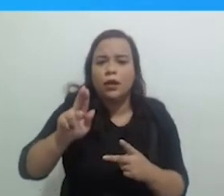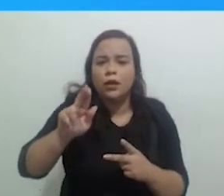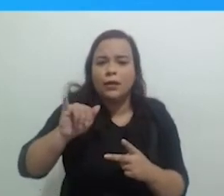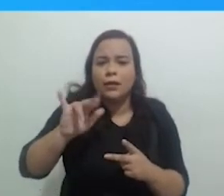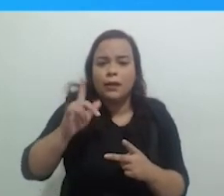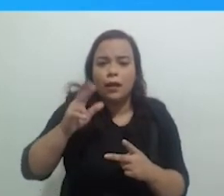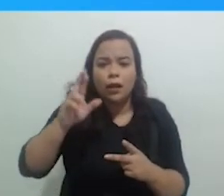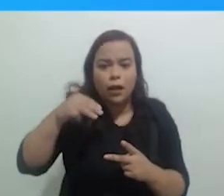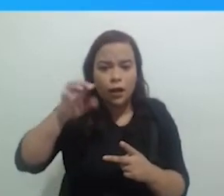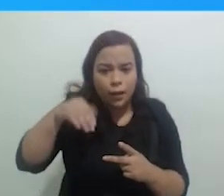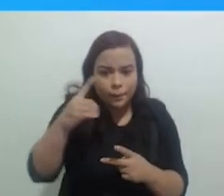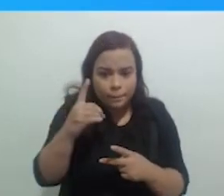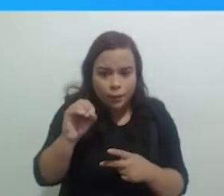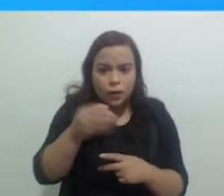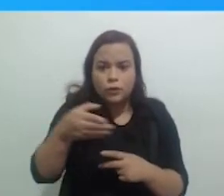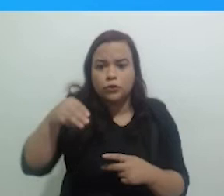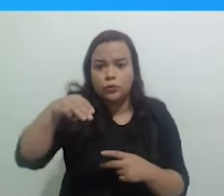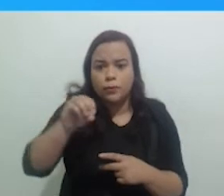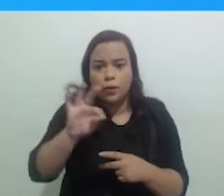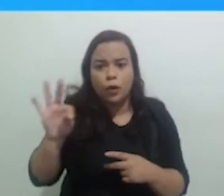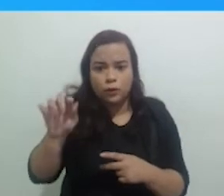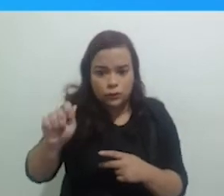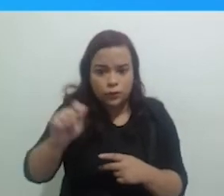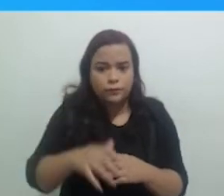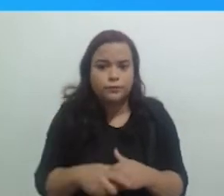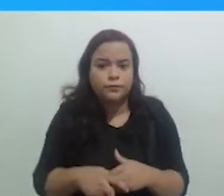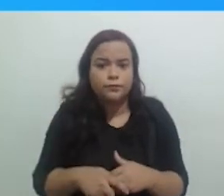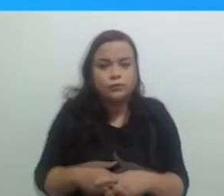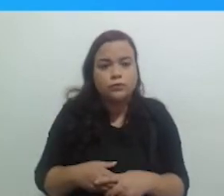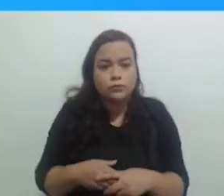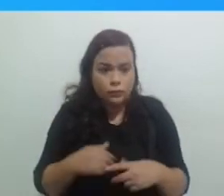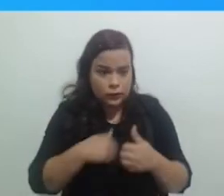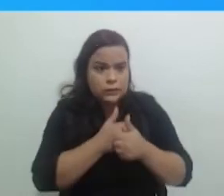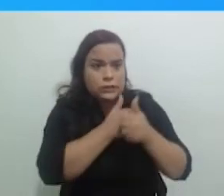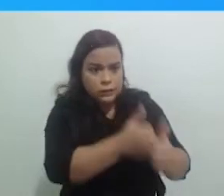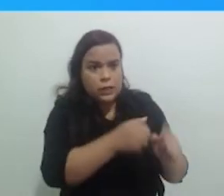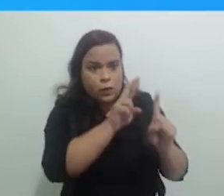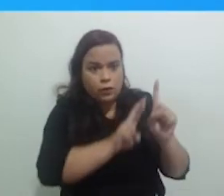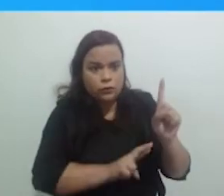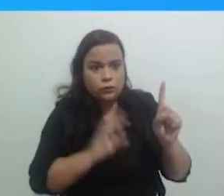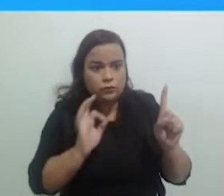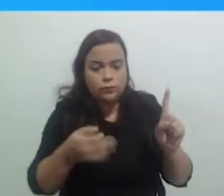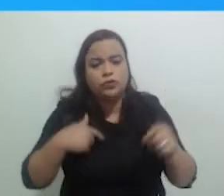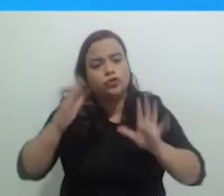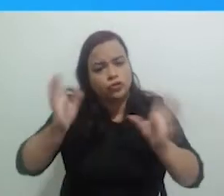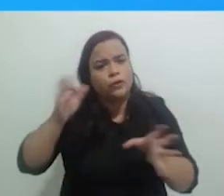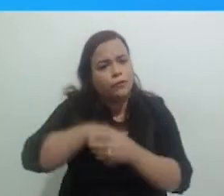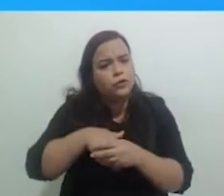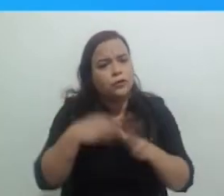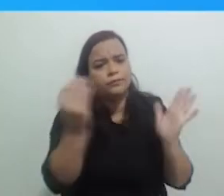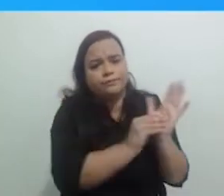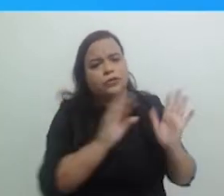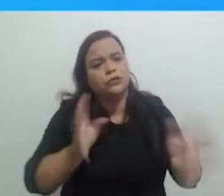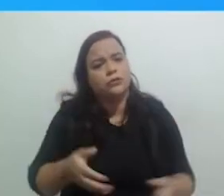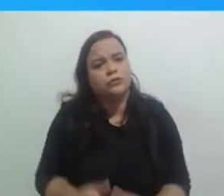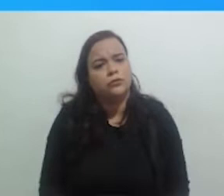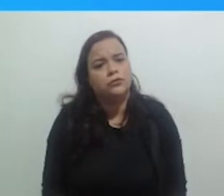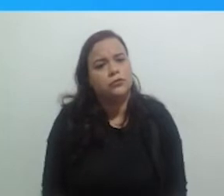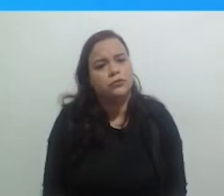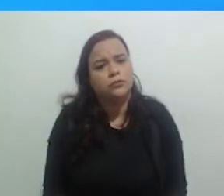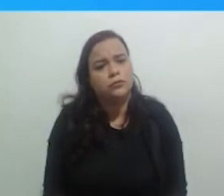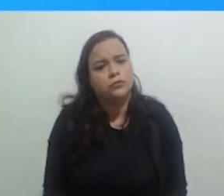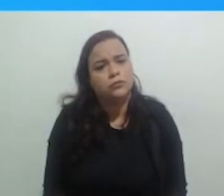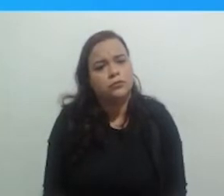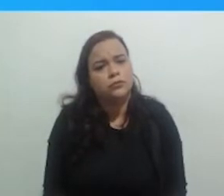Mas já votei, já lancei o voto. É, não, eu estou atualizando, porque está havendo